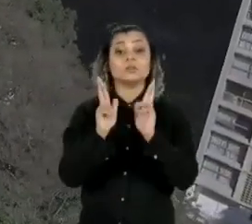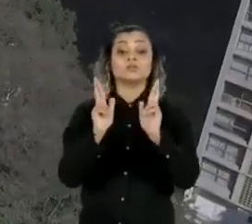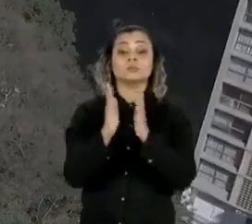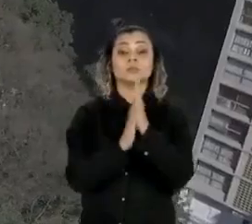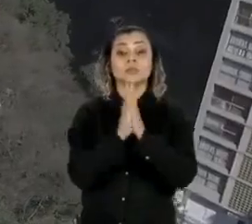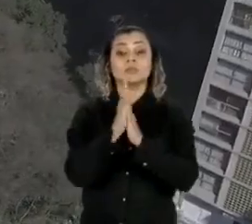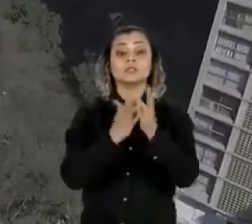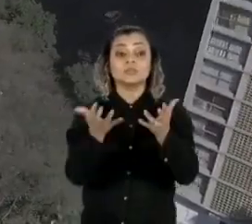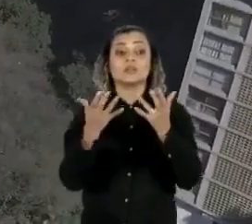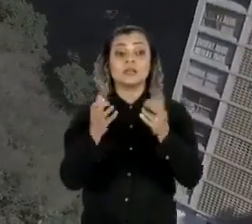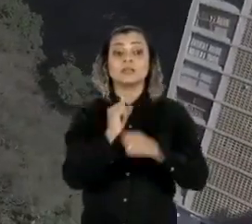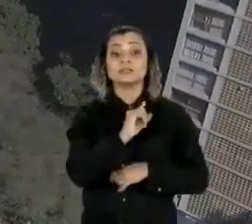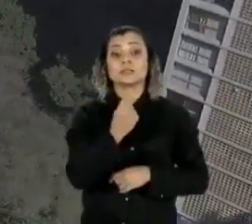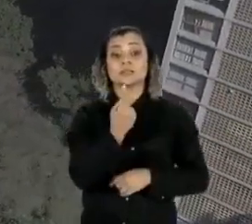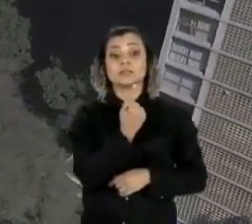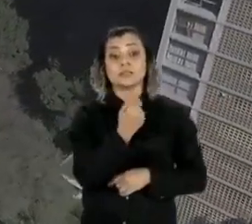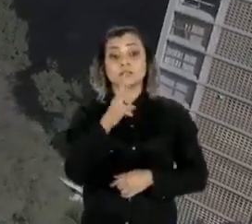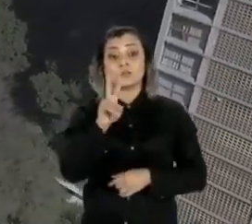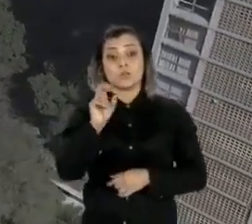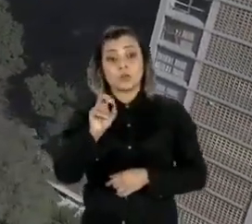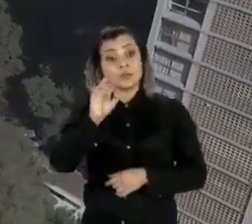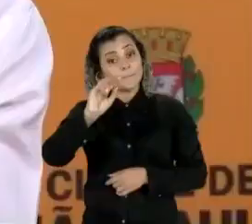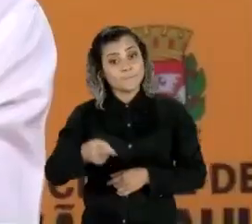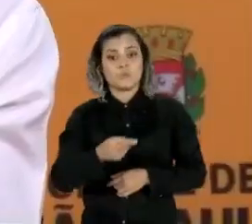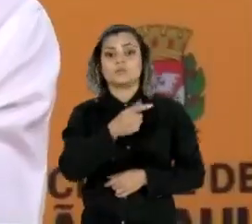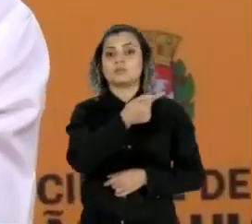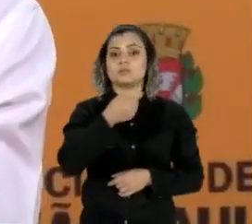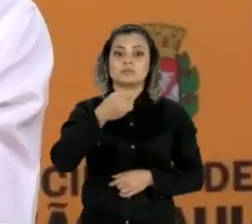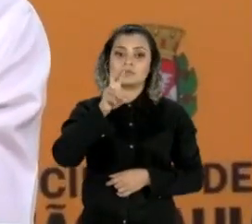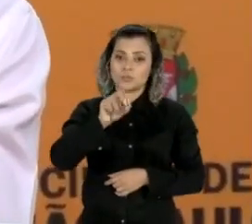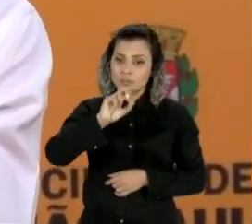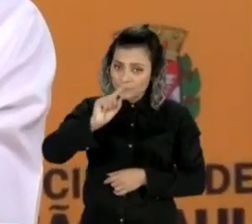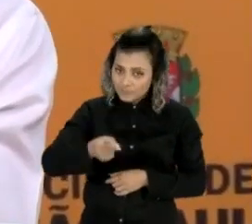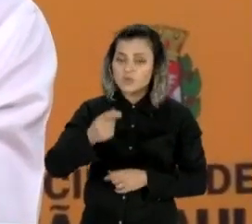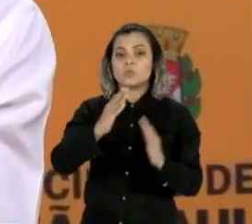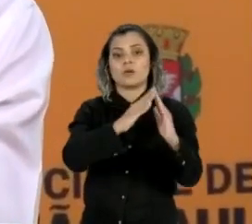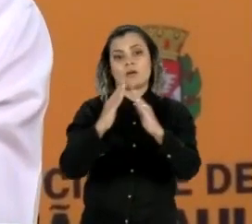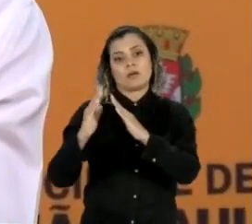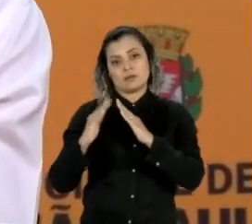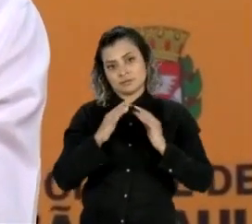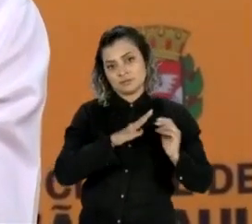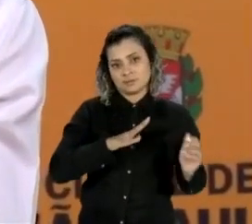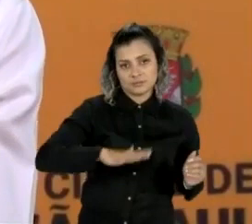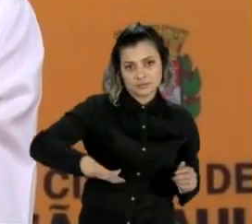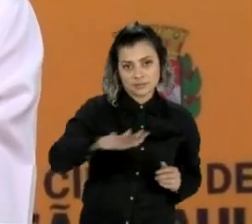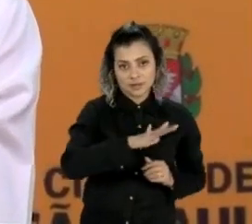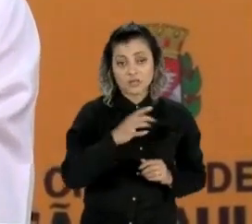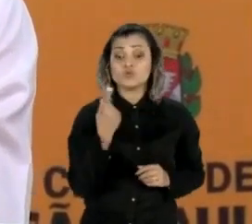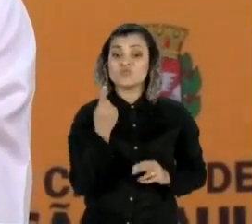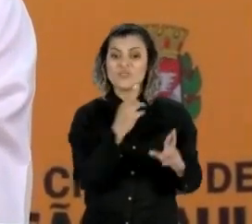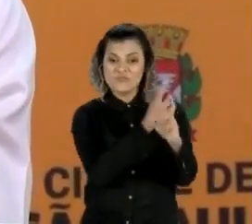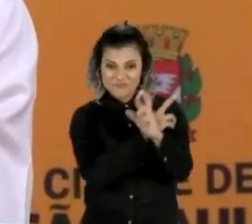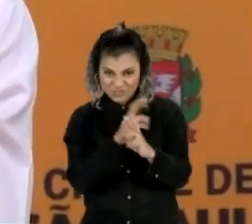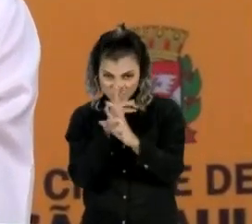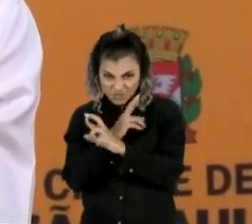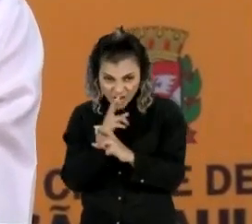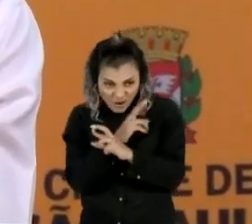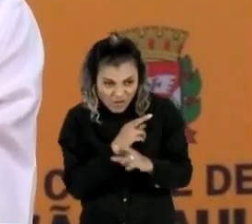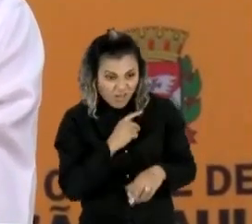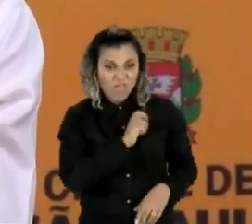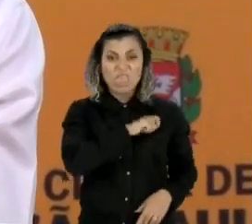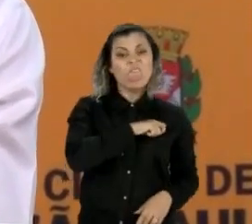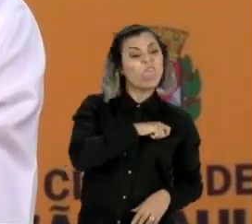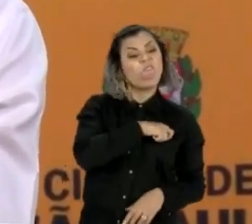de 750.000 imóveis da cidade até o ano que vem. Nós nunca vamos conseguir colocar um fiscal em cada quarteirão da cidade. Isso